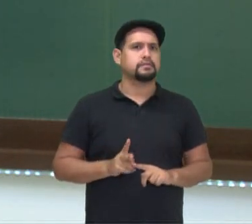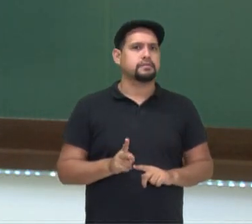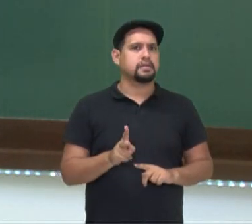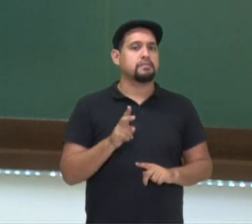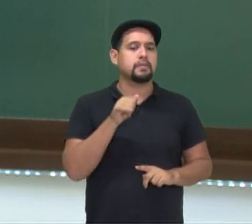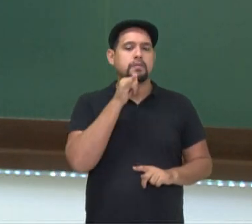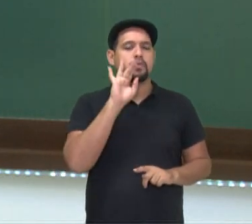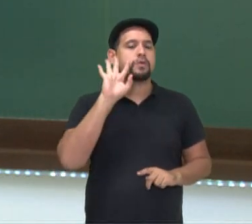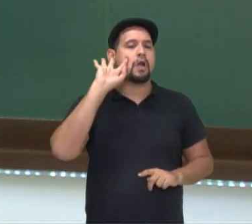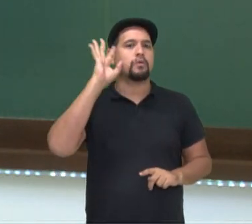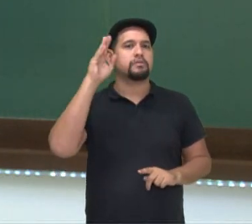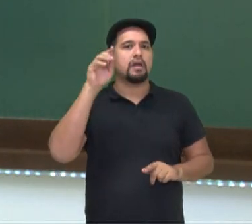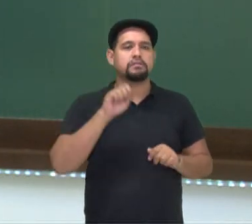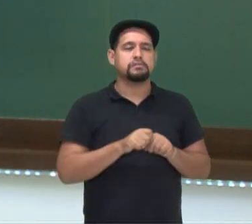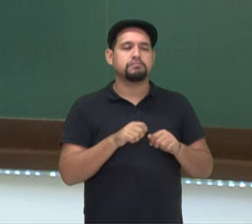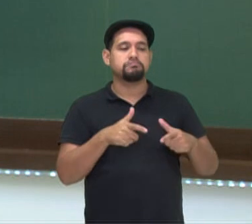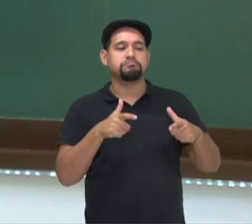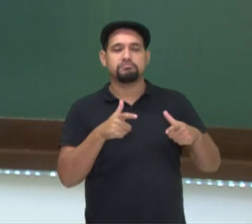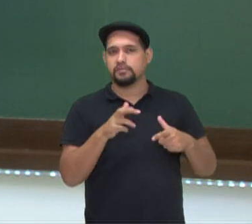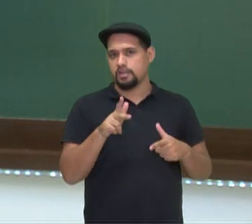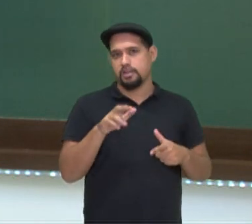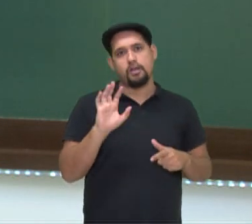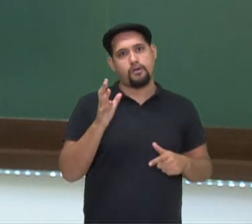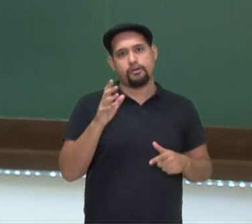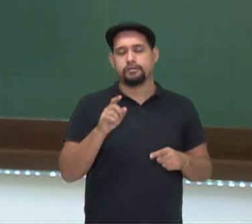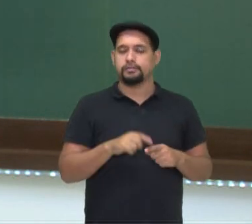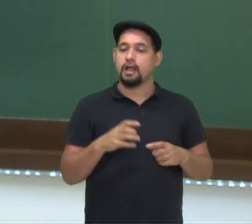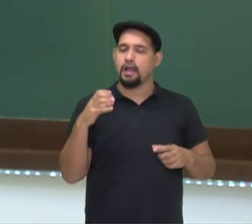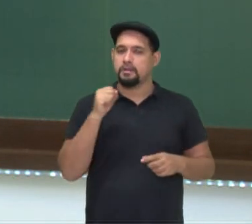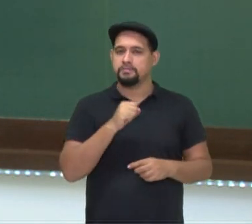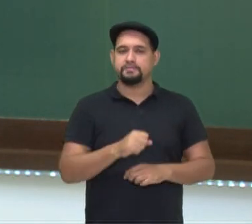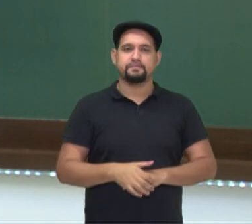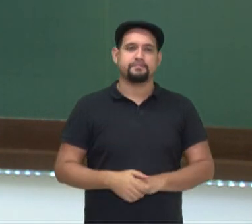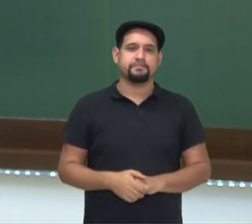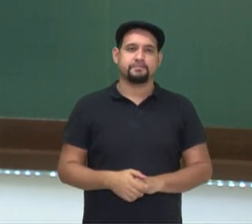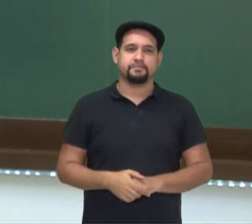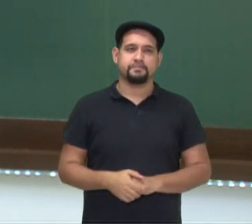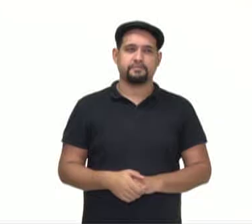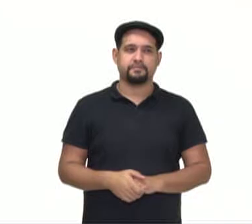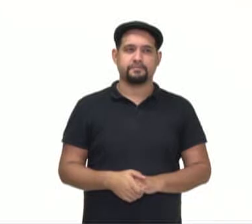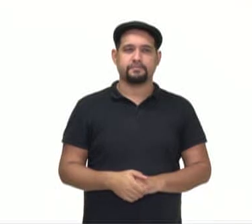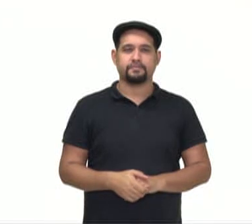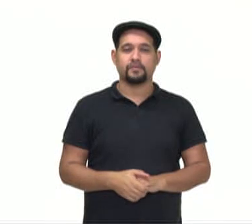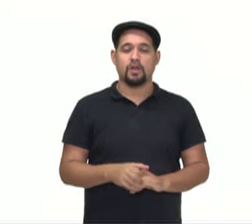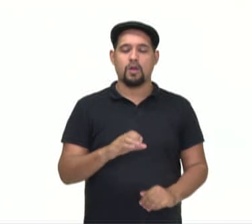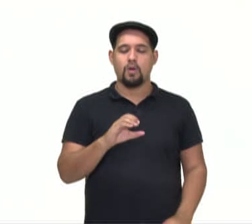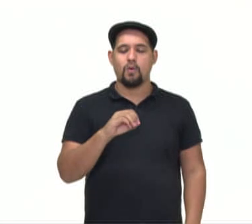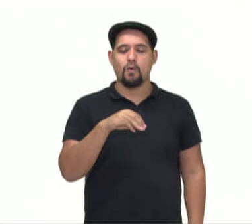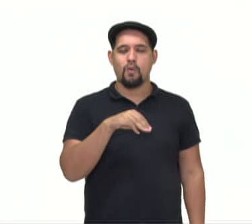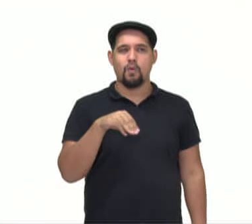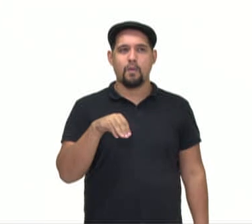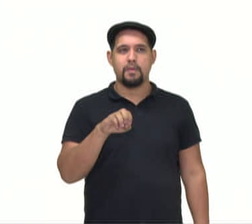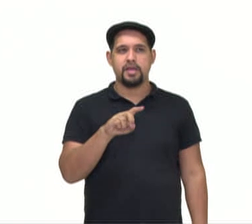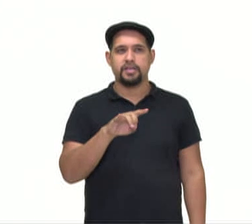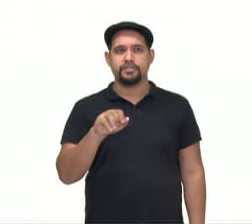que acontece na hora da cena é na hora, né? Naquele instante. Comédia dell'arte. Então, na comédia dell'arte, no século